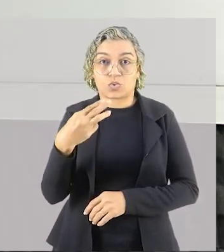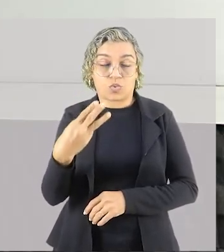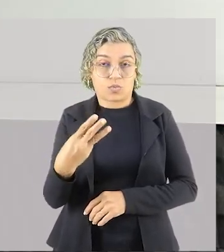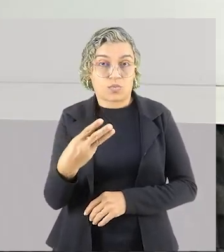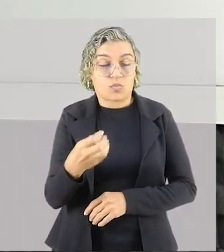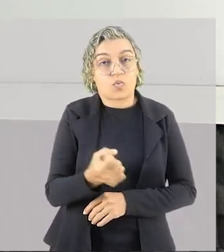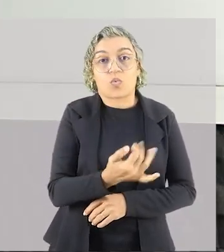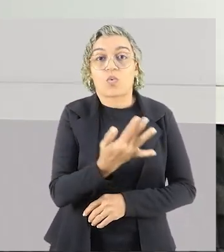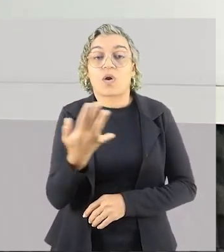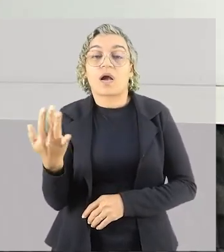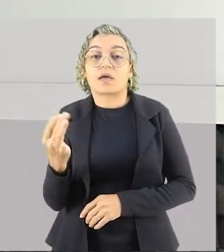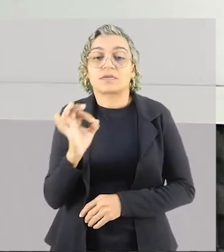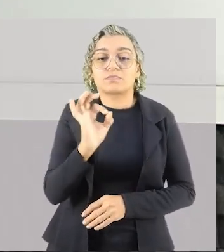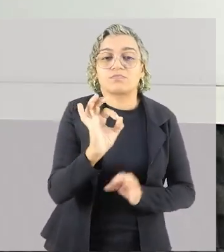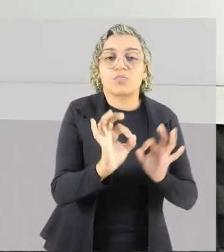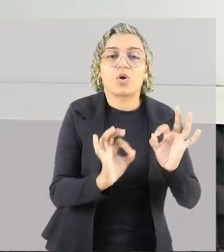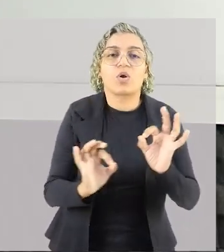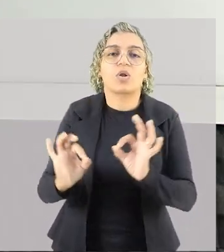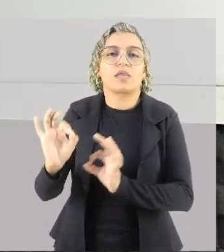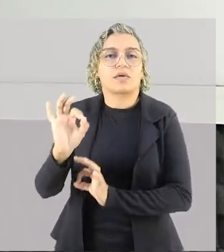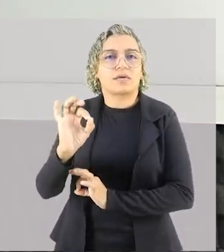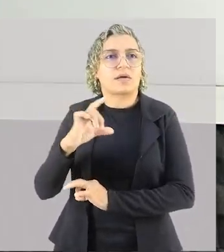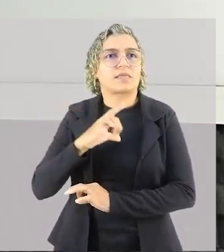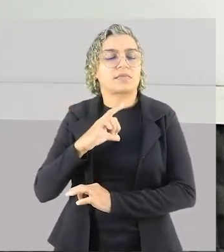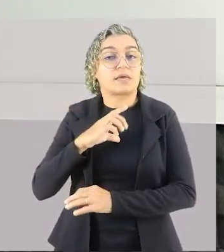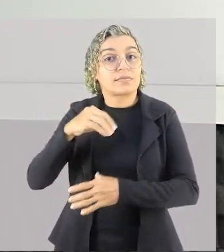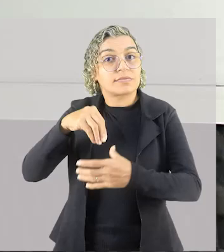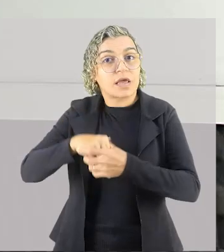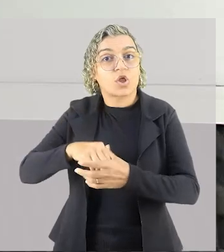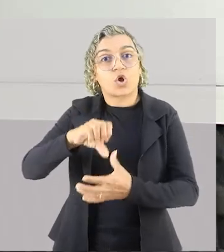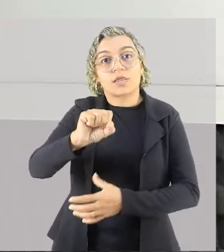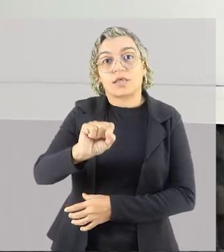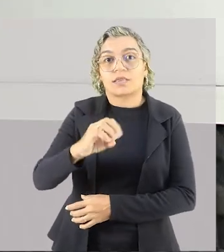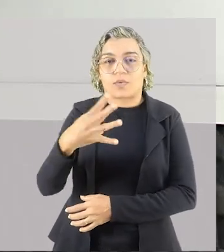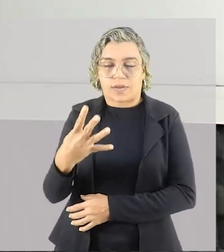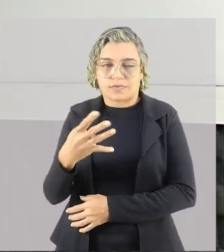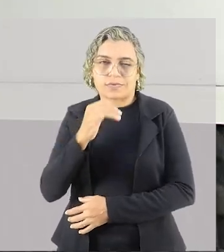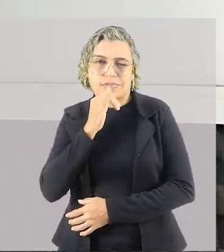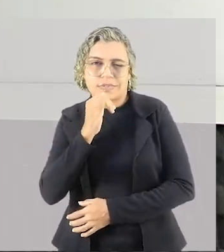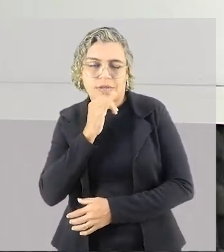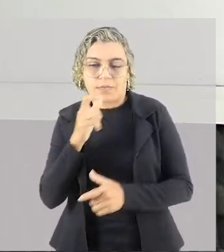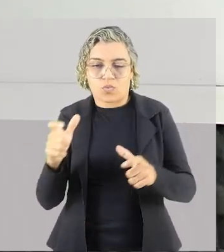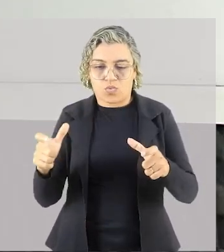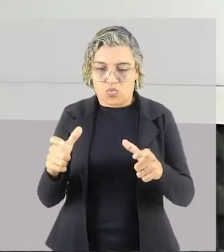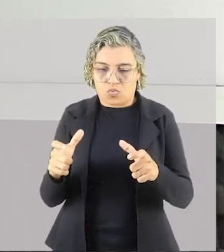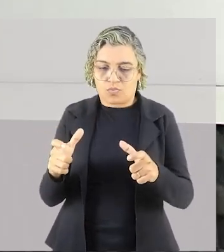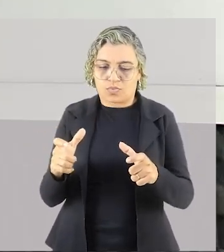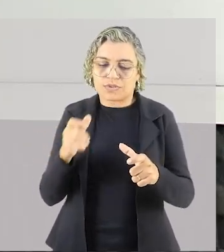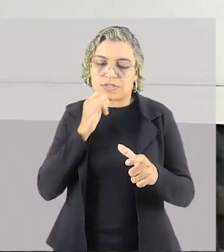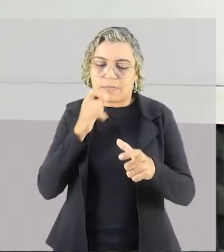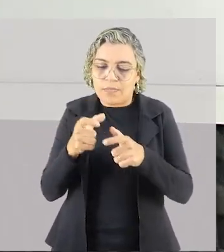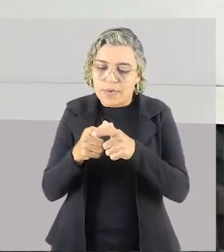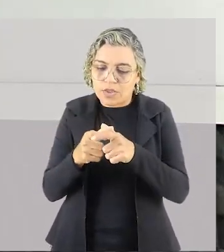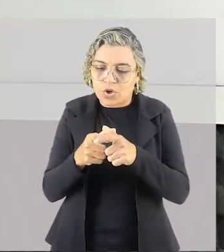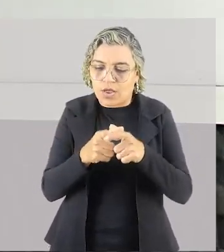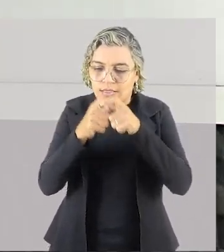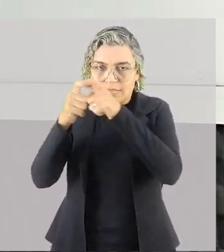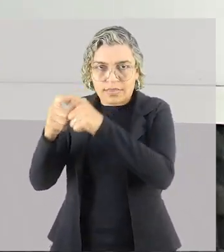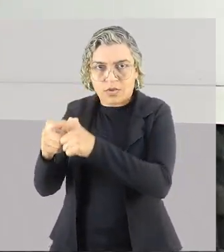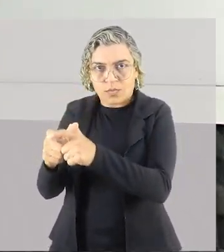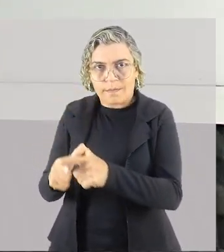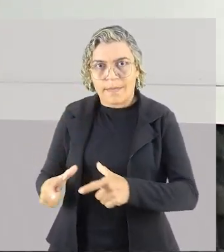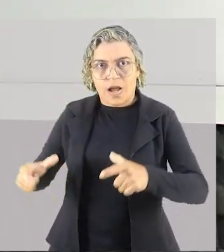grupos de 6 cabem em 84. Para eu saber quanto um grupo menor cabe dentro de um grupo maior, eu faço uma